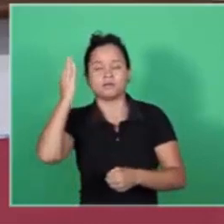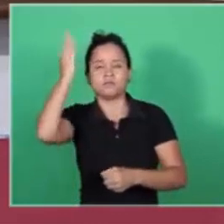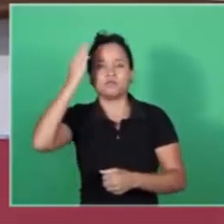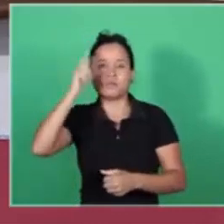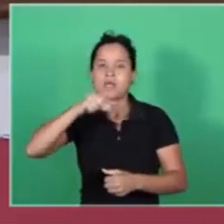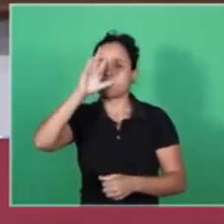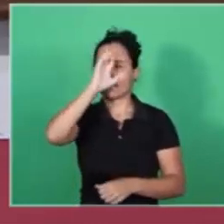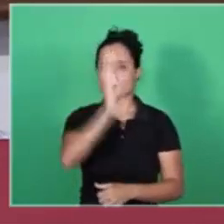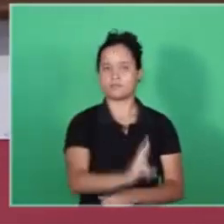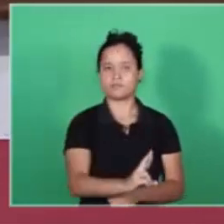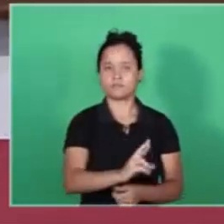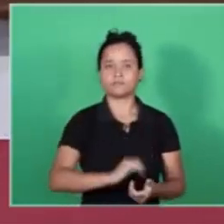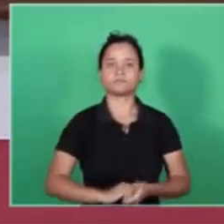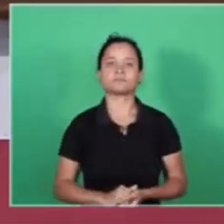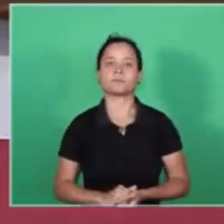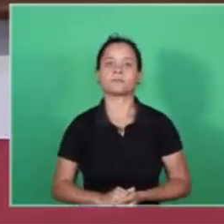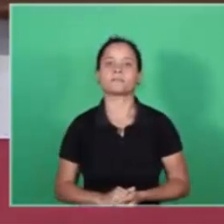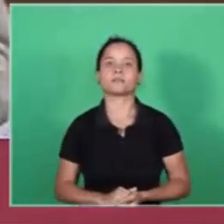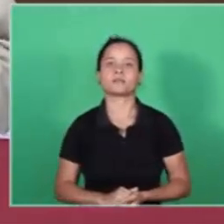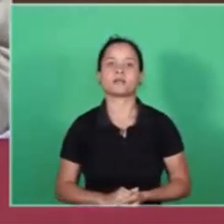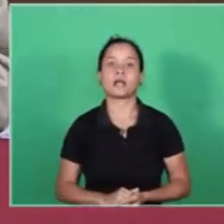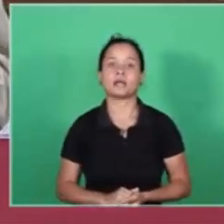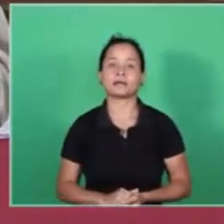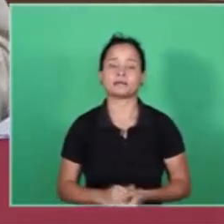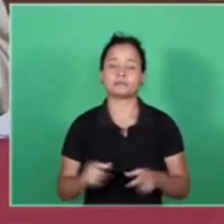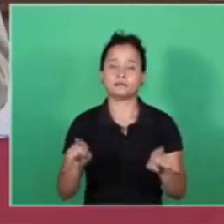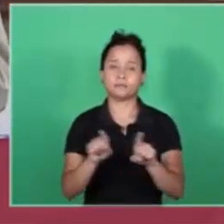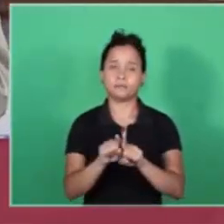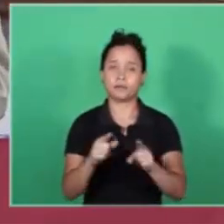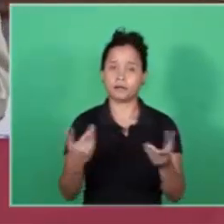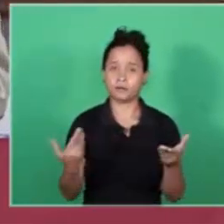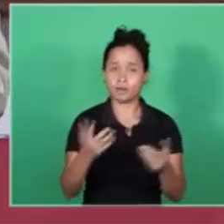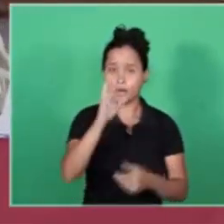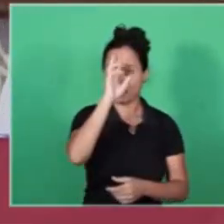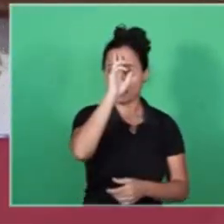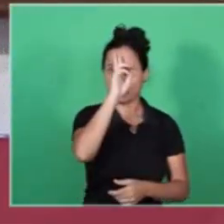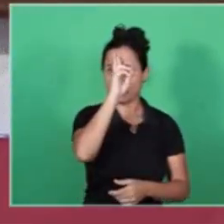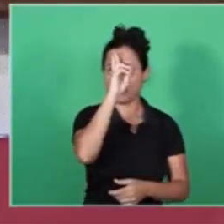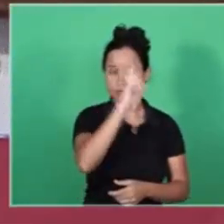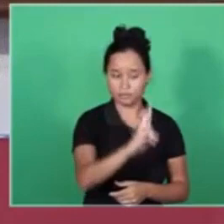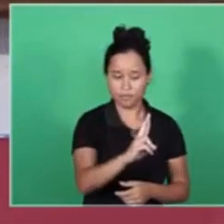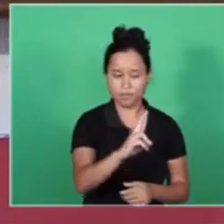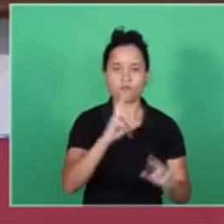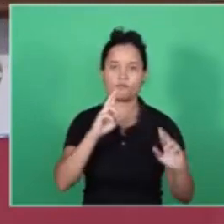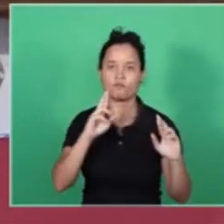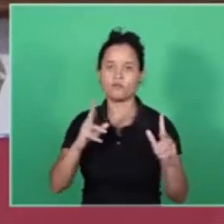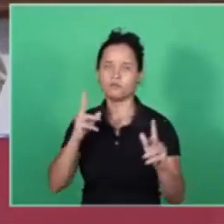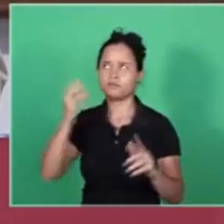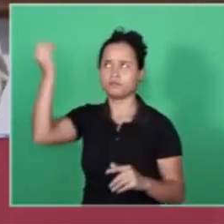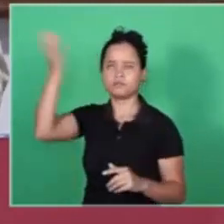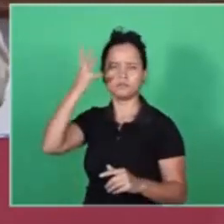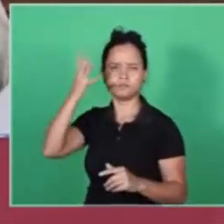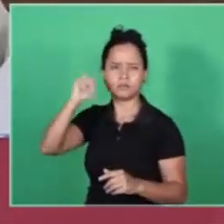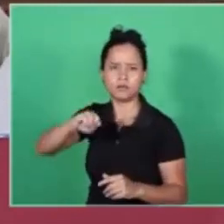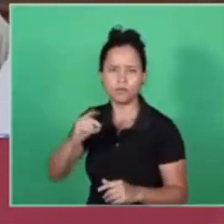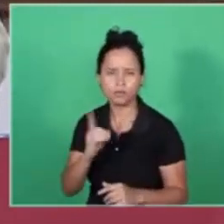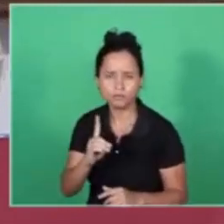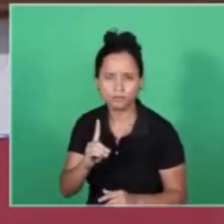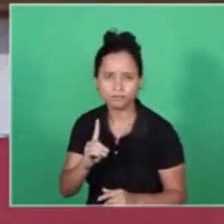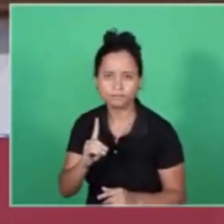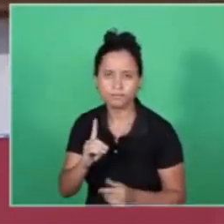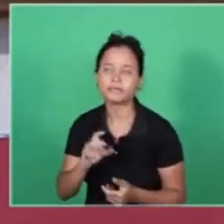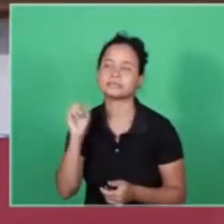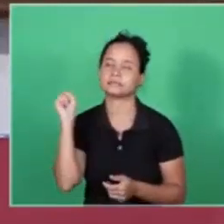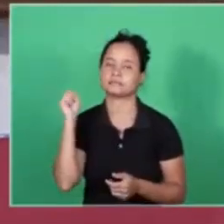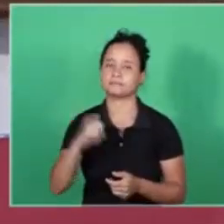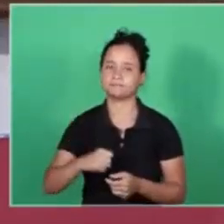aqui. A razão é diferente da revelação? Sim ou não? Sim.